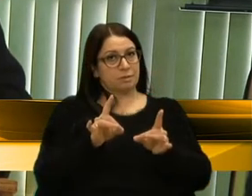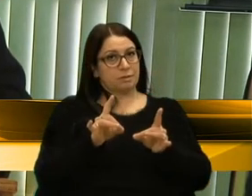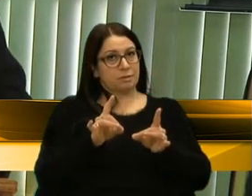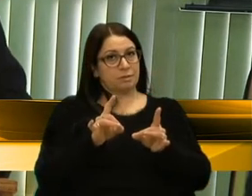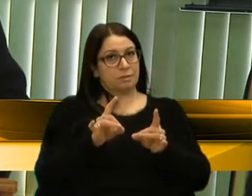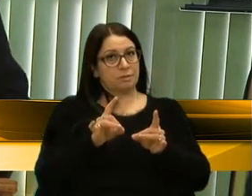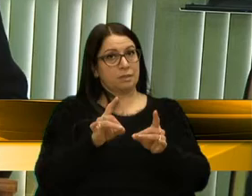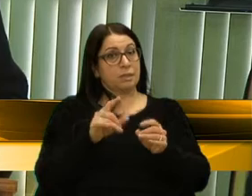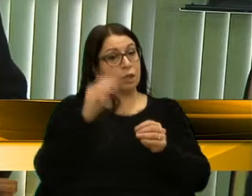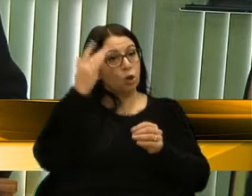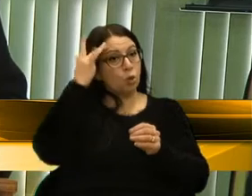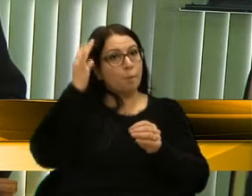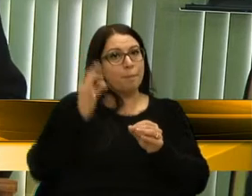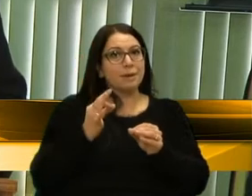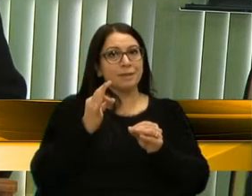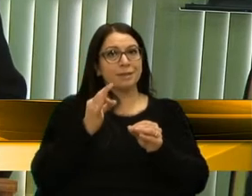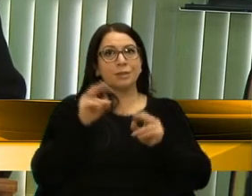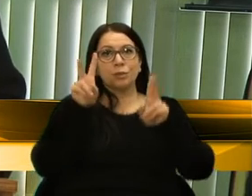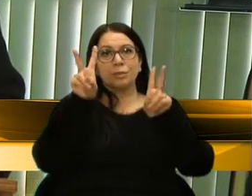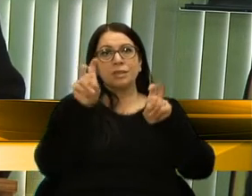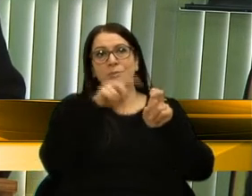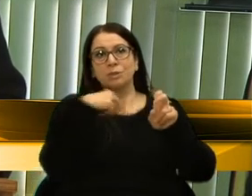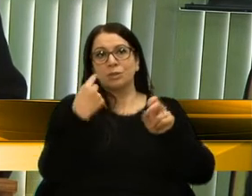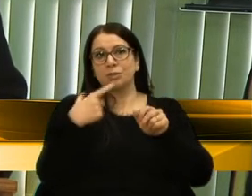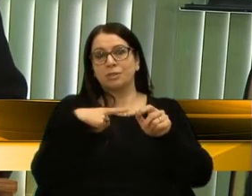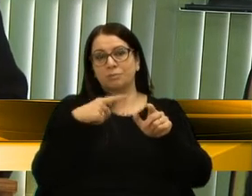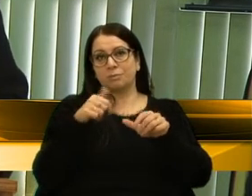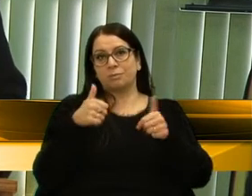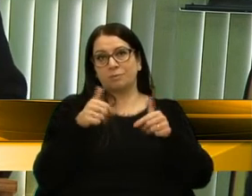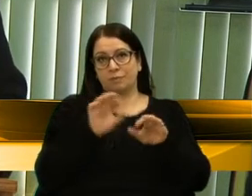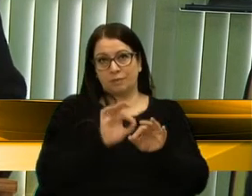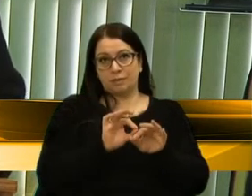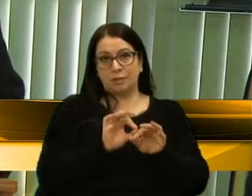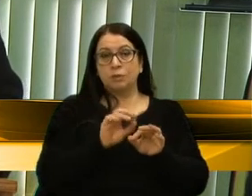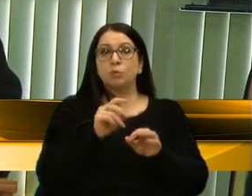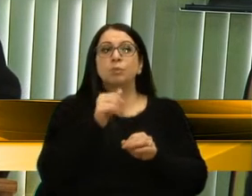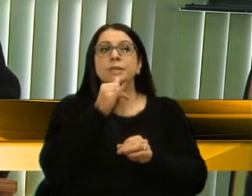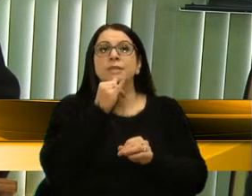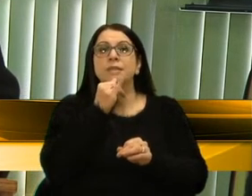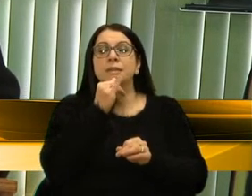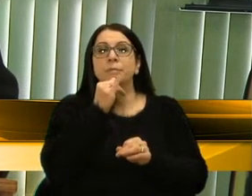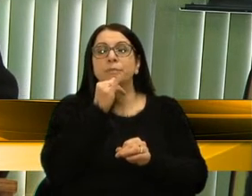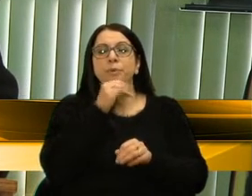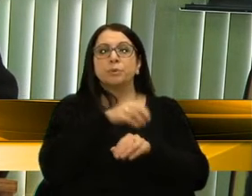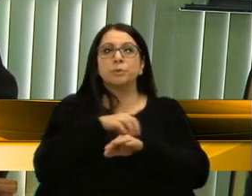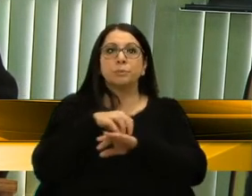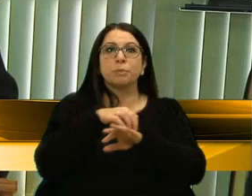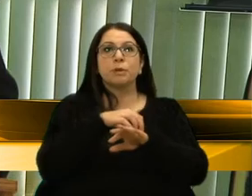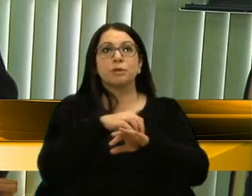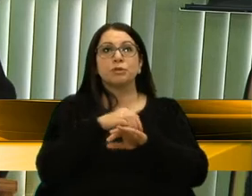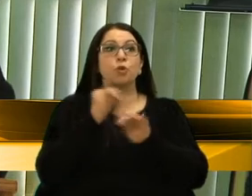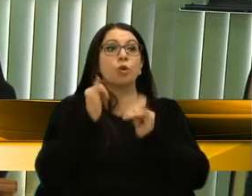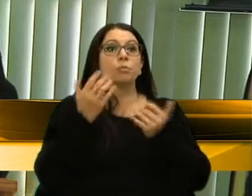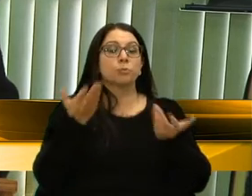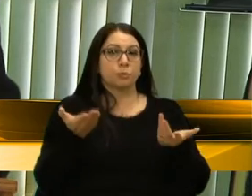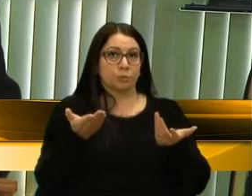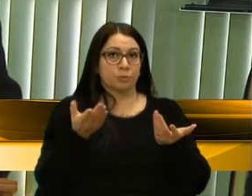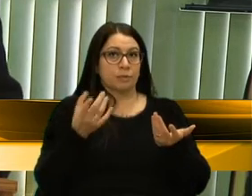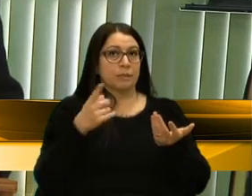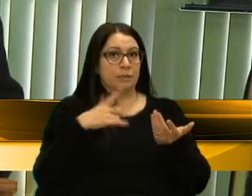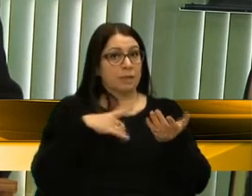que compreendam aquele tema que nós estamos tratando. Por exemplo, no caso do transporte coletivo, tem que